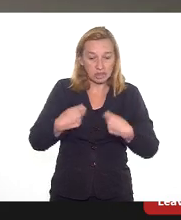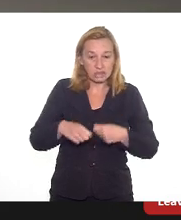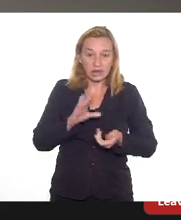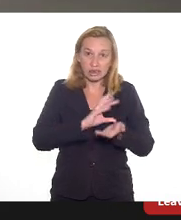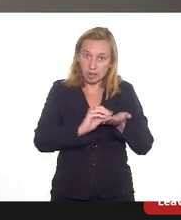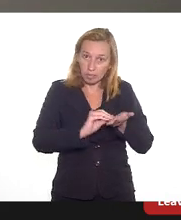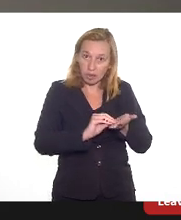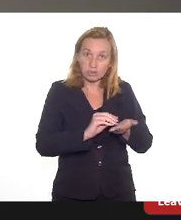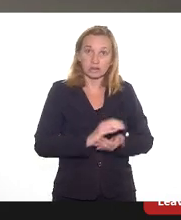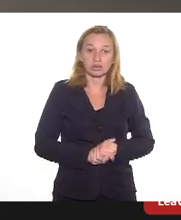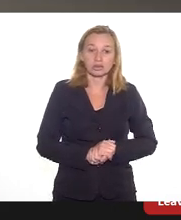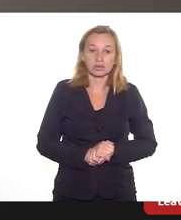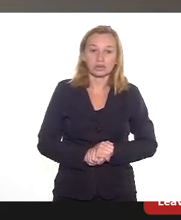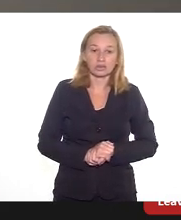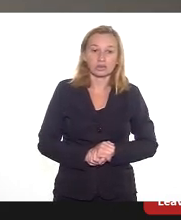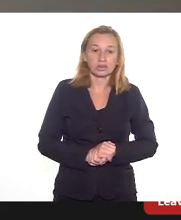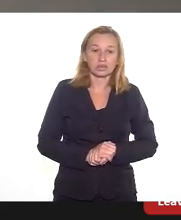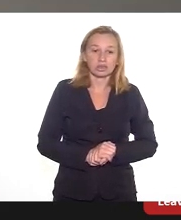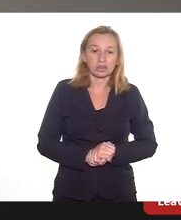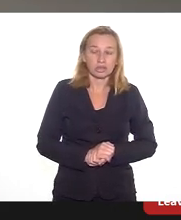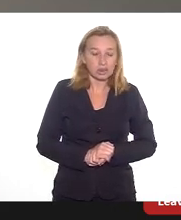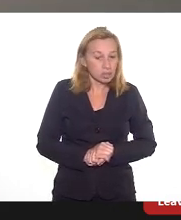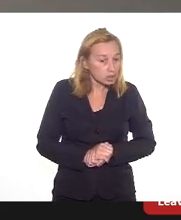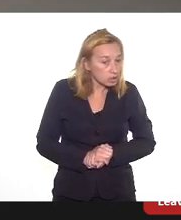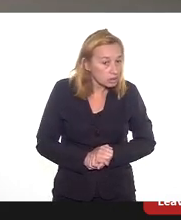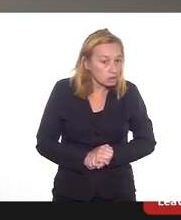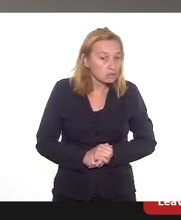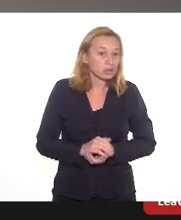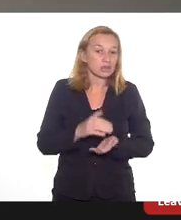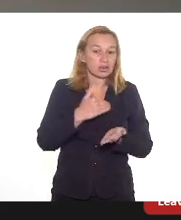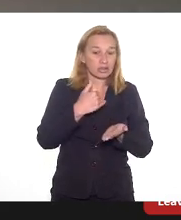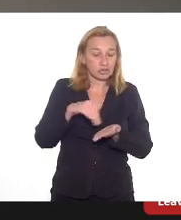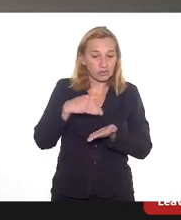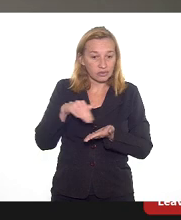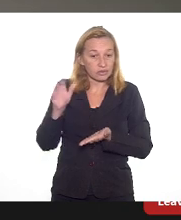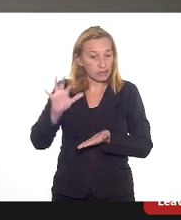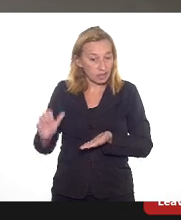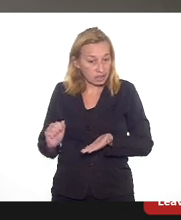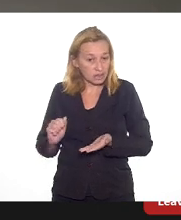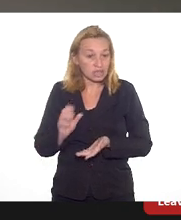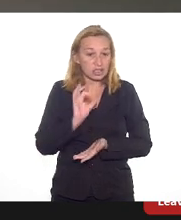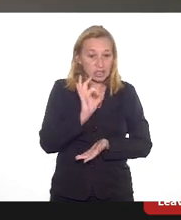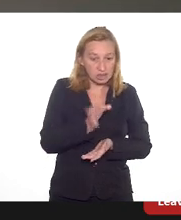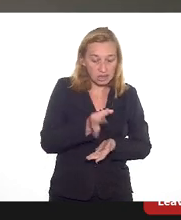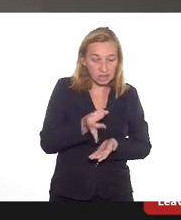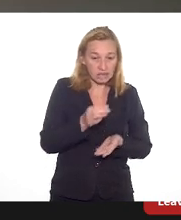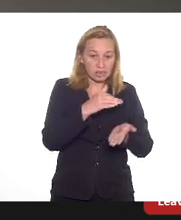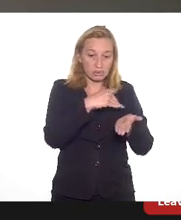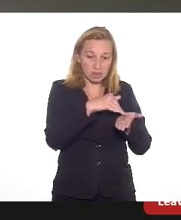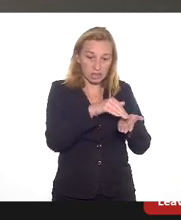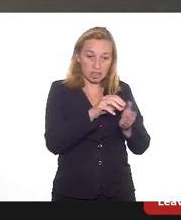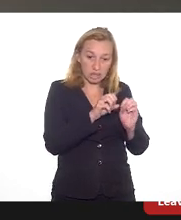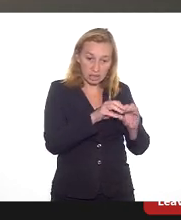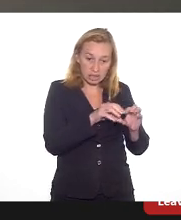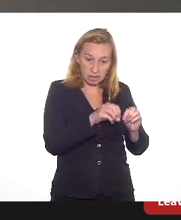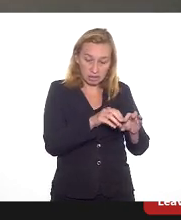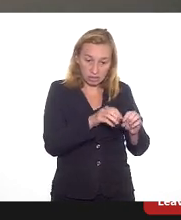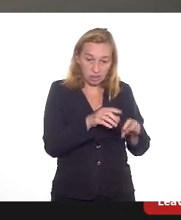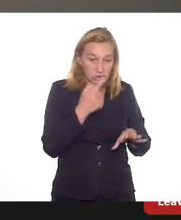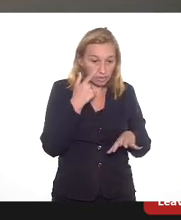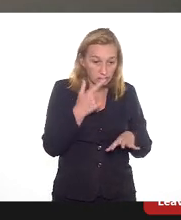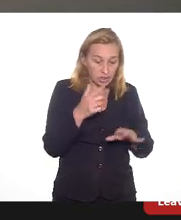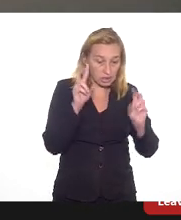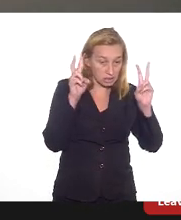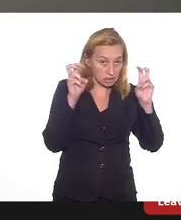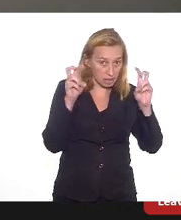pauta com a CEPLAG e mais a Fazenda. Com certeza o secretário vai se empenhar nisso, porque também é uma pessoa da área da